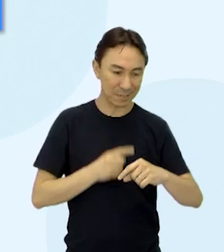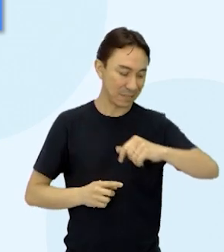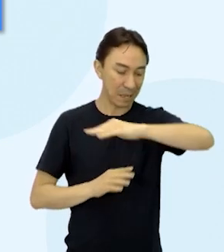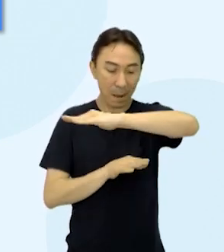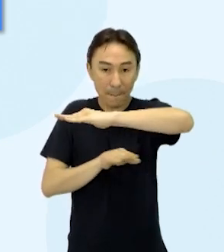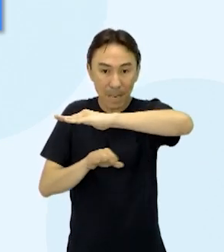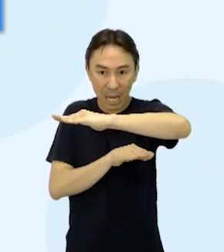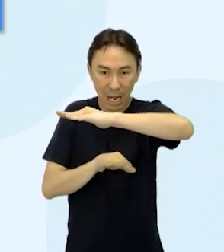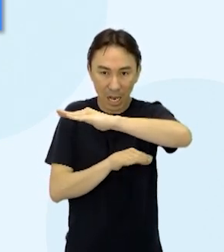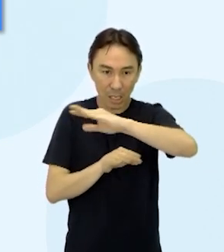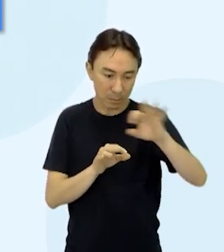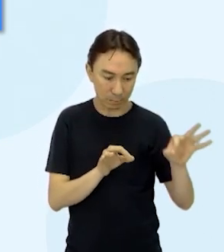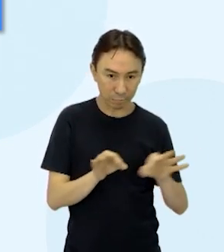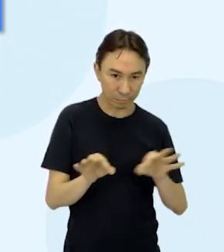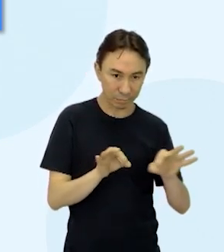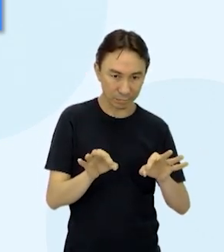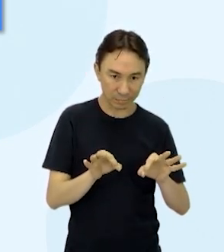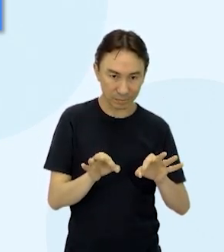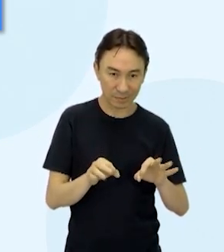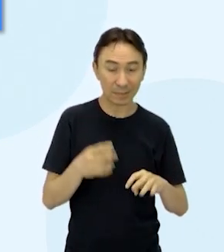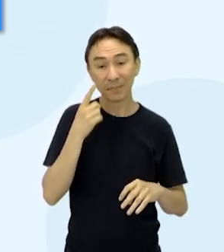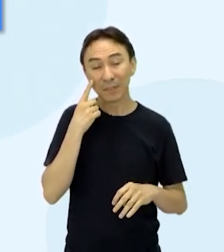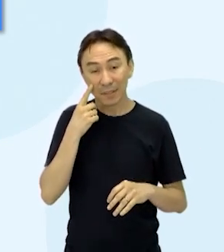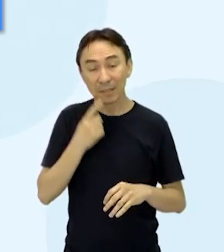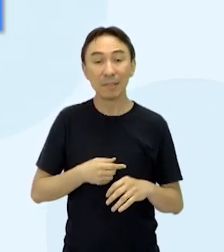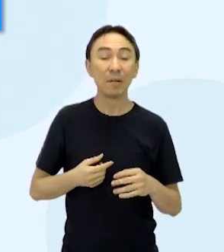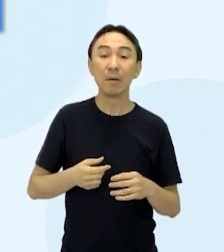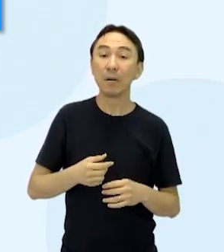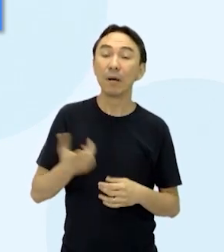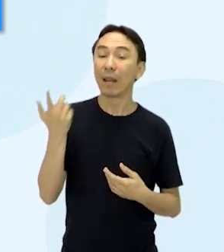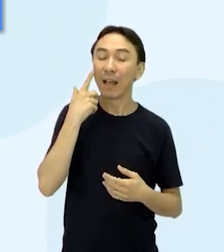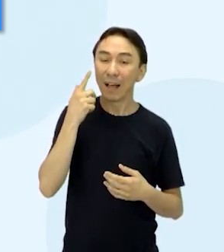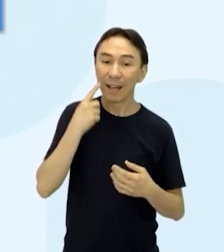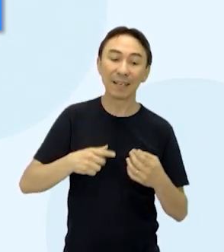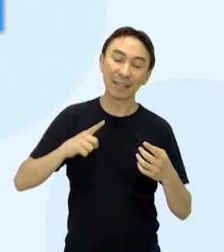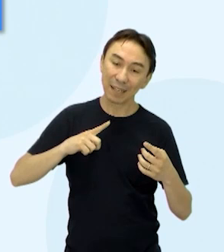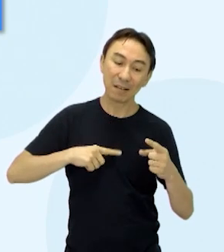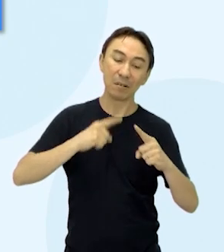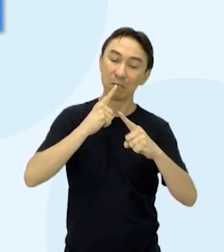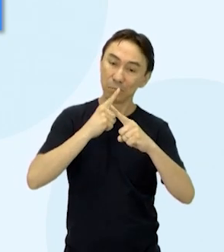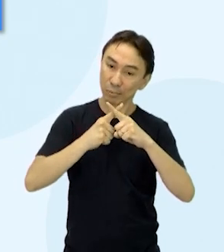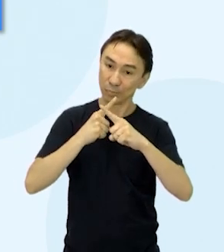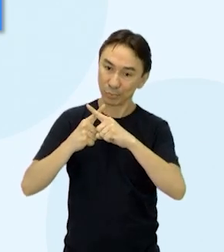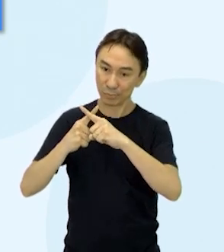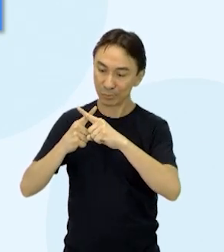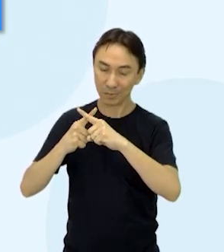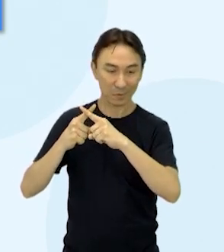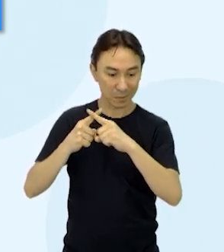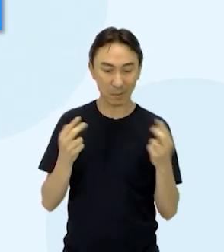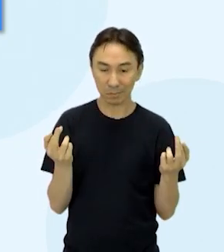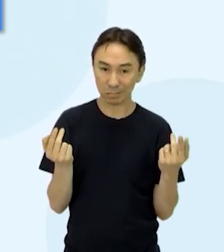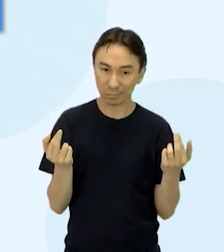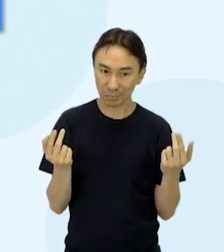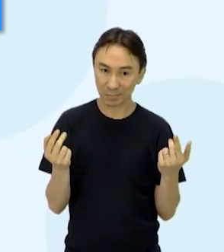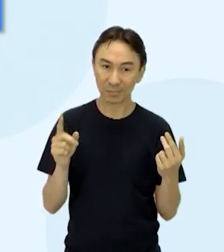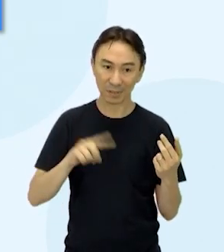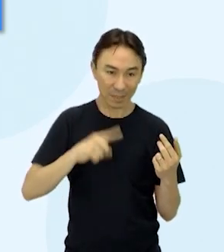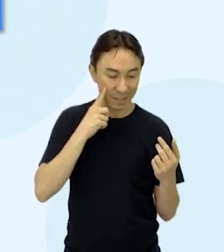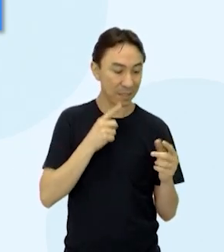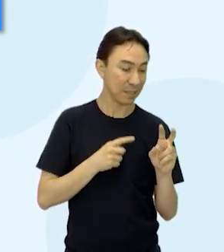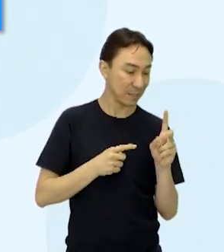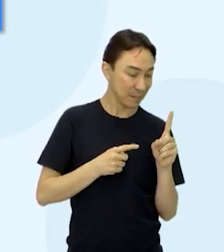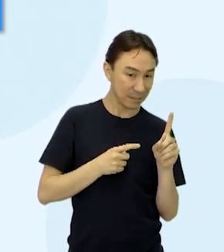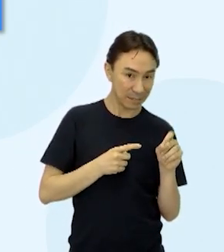denominador, vamos dizer assim, a gente sempre vai procurar, né, Vivi, um múltiplo comum entre, nesse caso, o 10 e